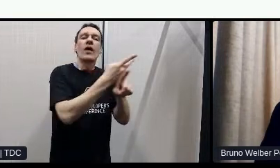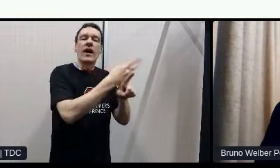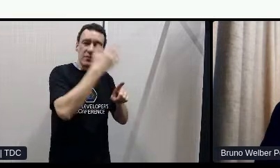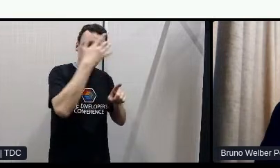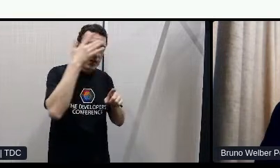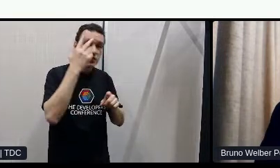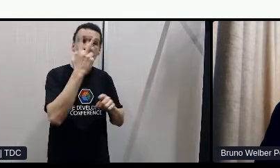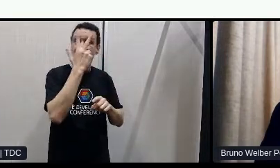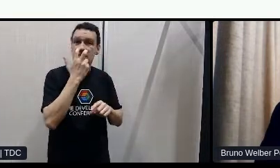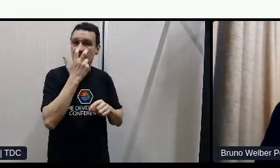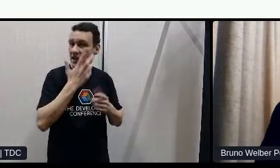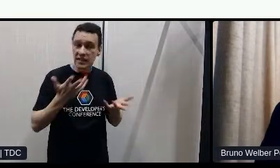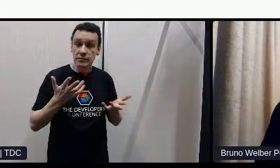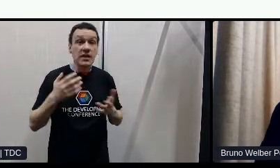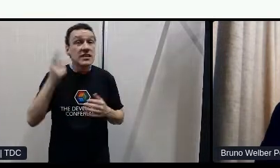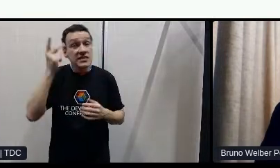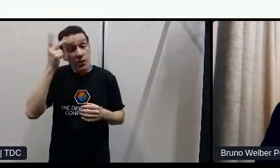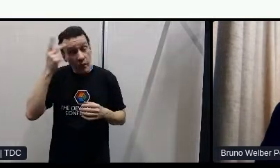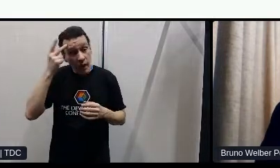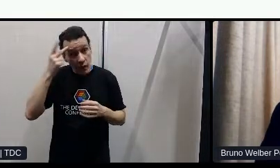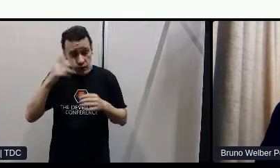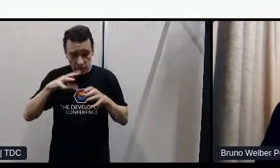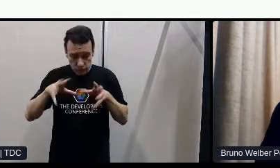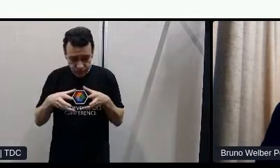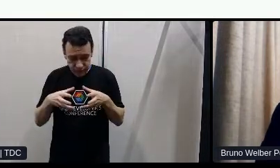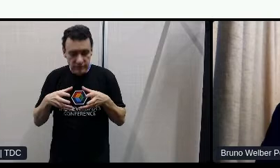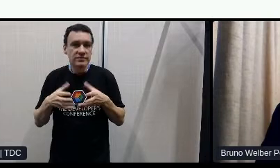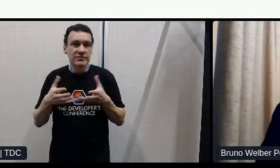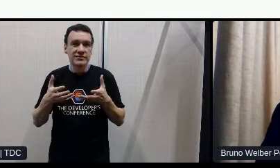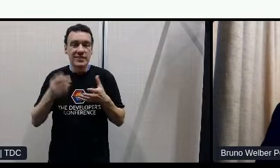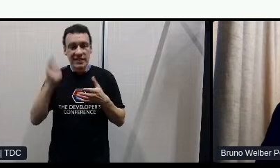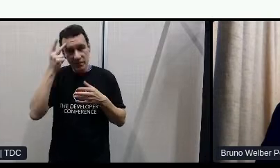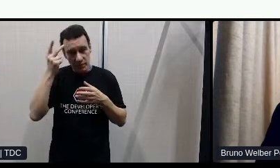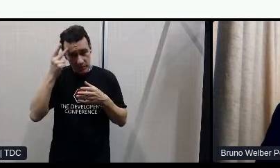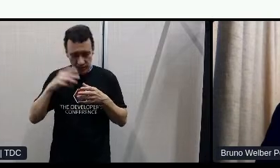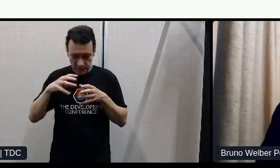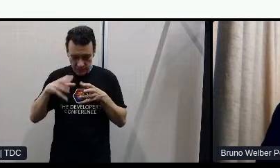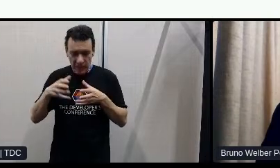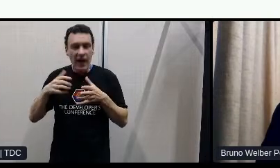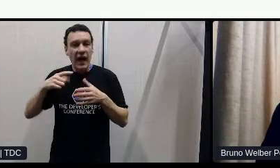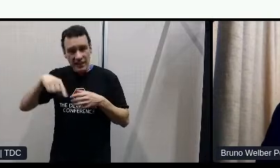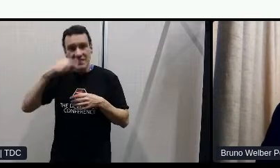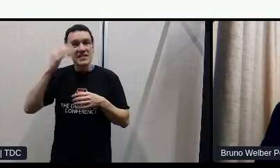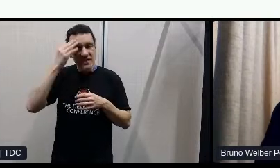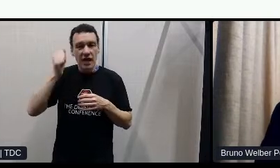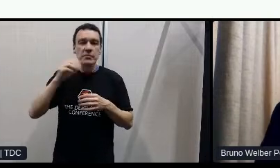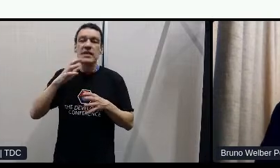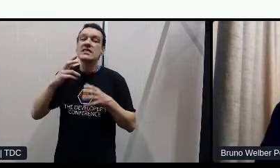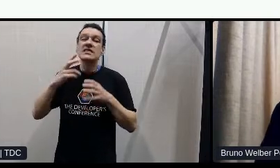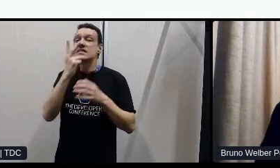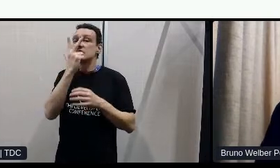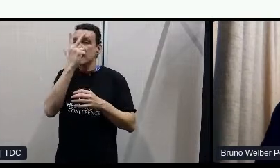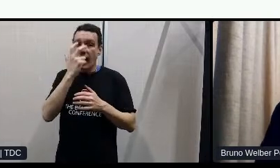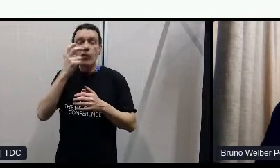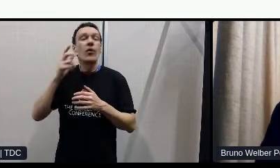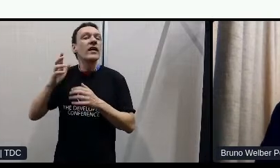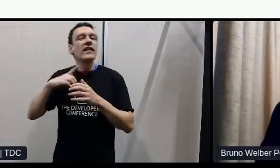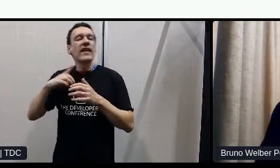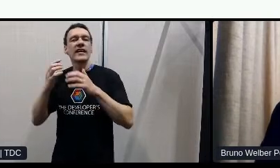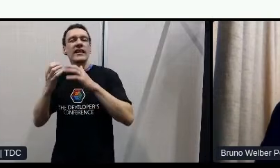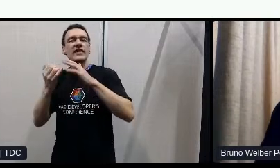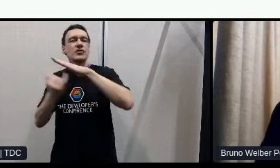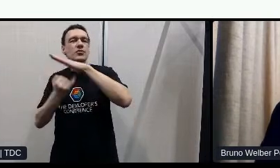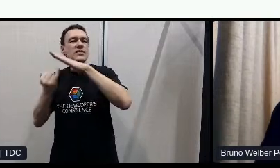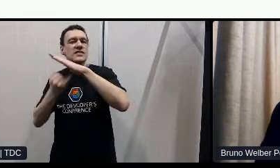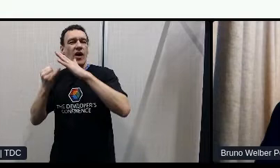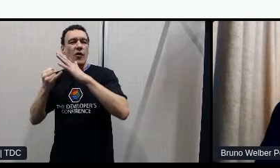está meio que dentro de uma bolha, a gente sabe aqui onde tem instituições de pessoas com deficiência visual, a gente sabe, tudo mais, mas, cara, a